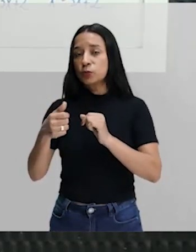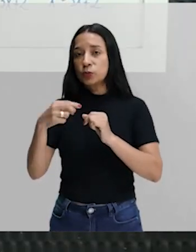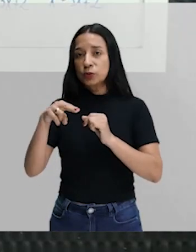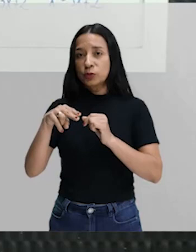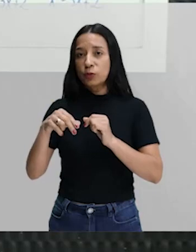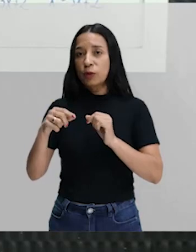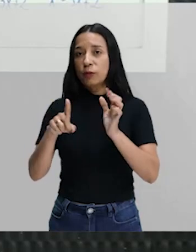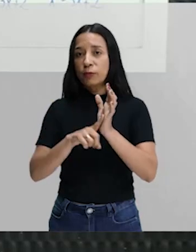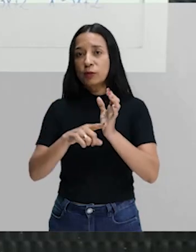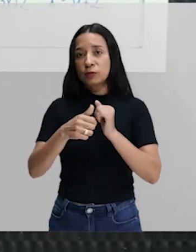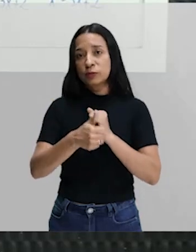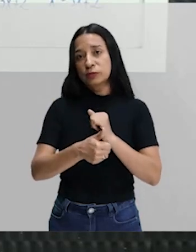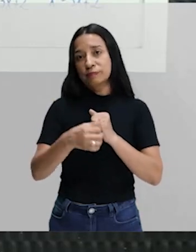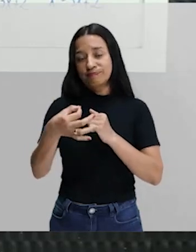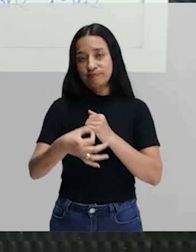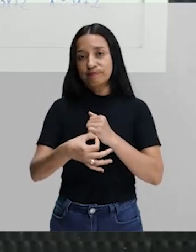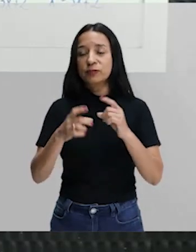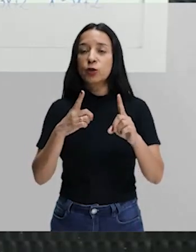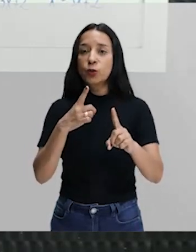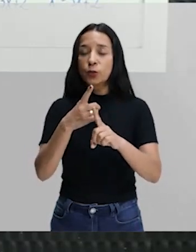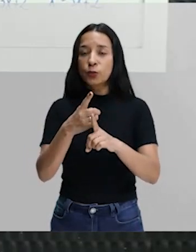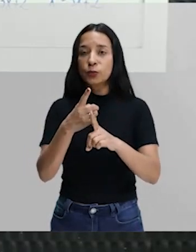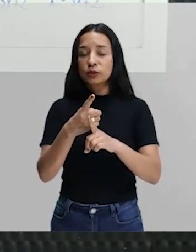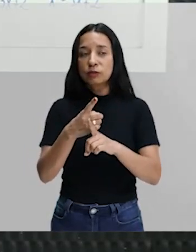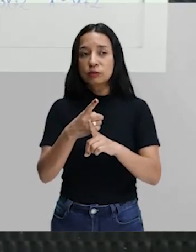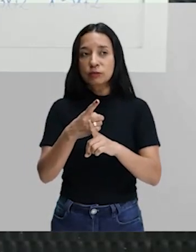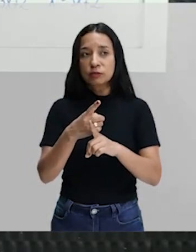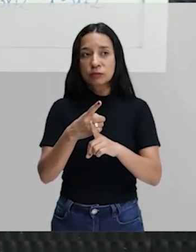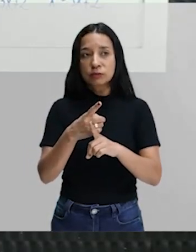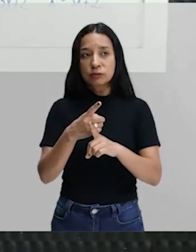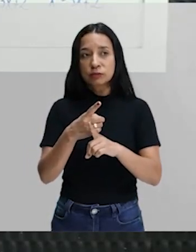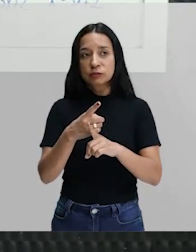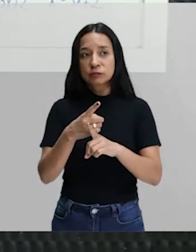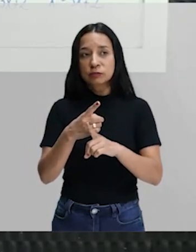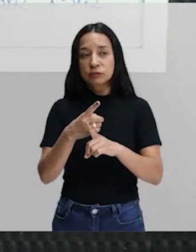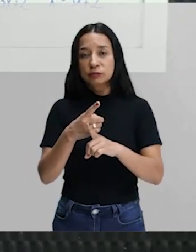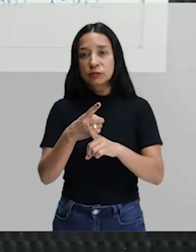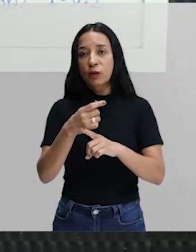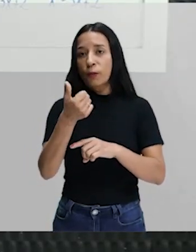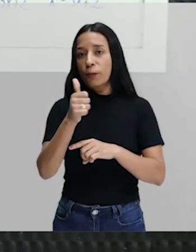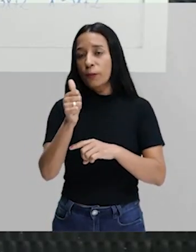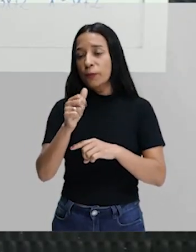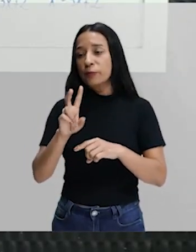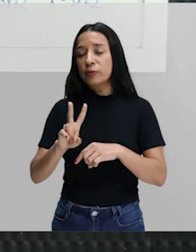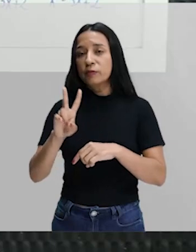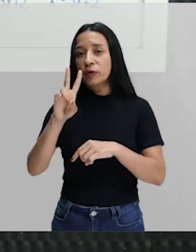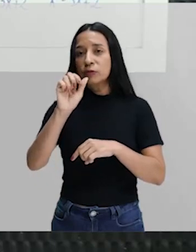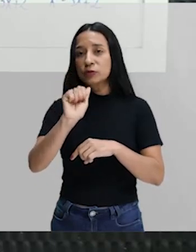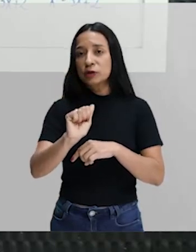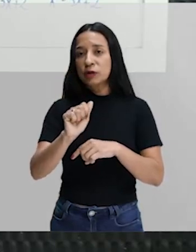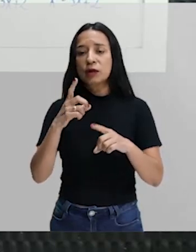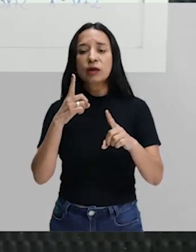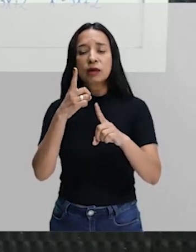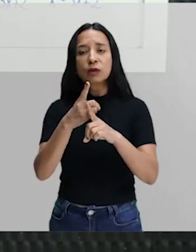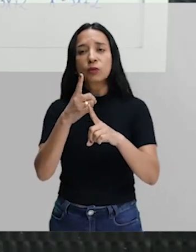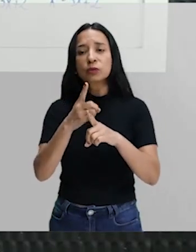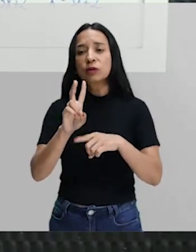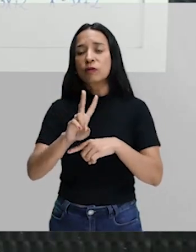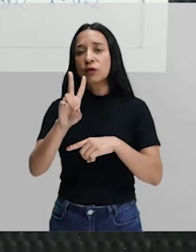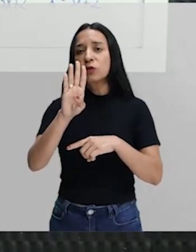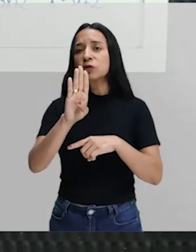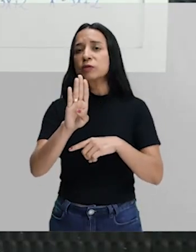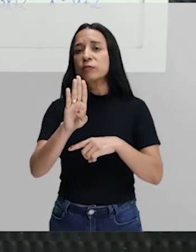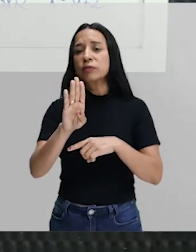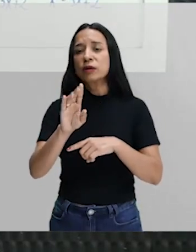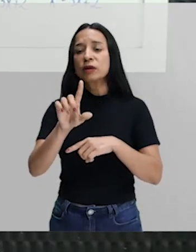Certinho? Beleza, ó, encontrei aqui, ó, meu primeiro valor de A. Para encontrar o valor de B, pessoal,